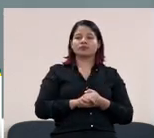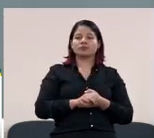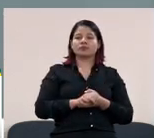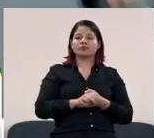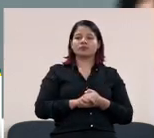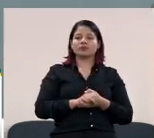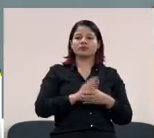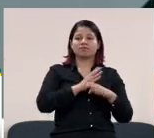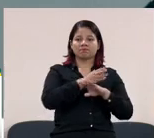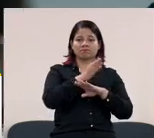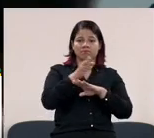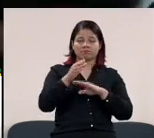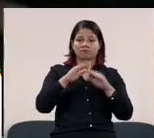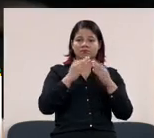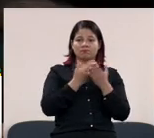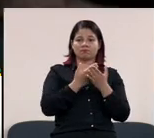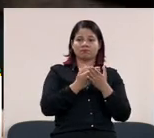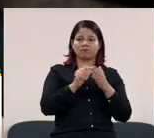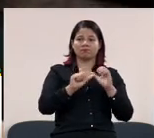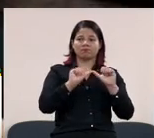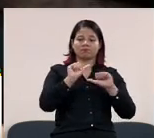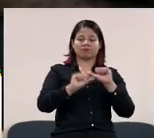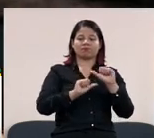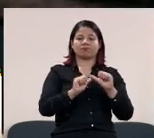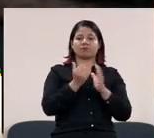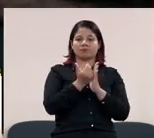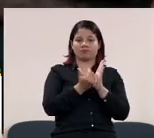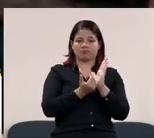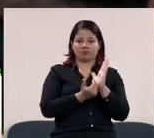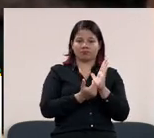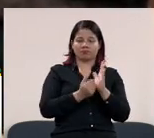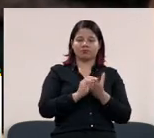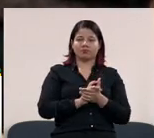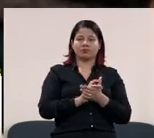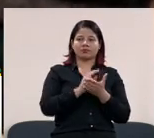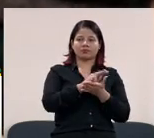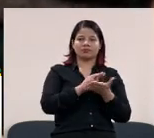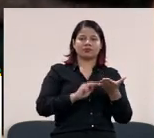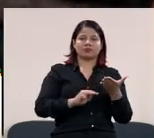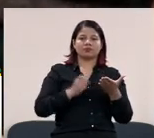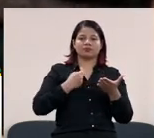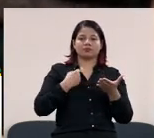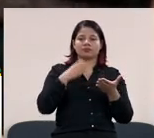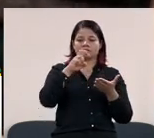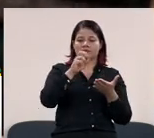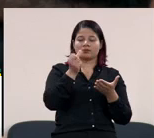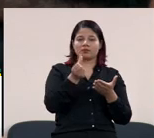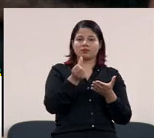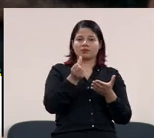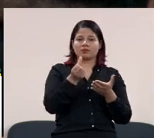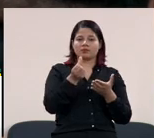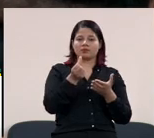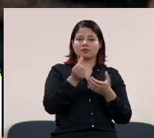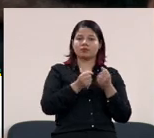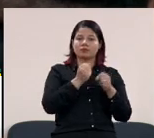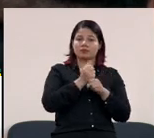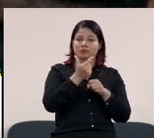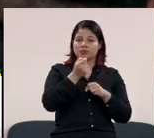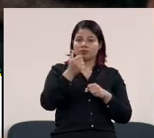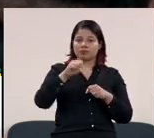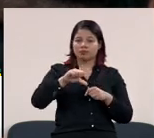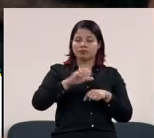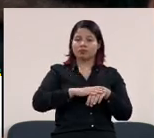nas escolas, alteração do cronograma. Memorando 56/2019 do gabinete do Dr.